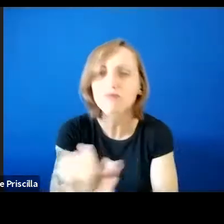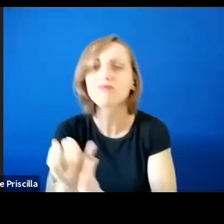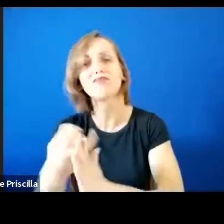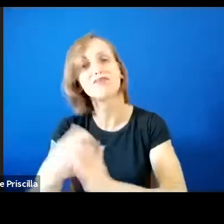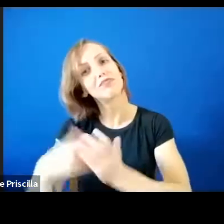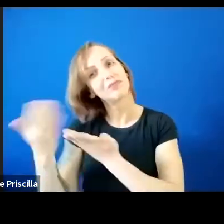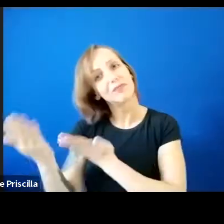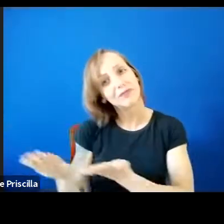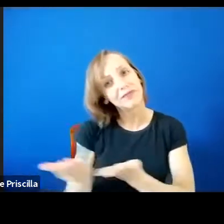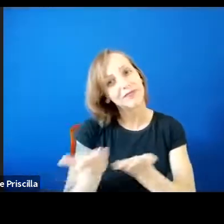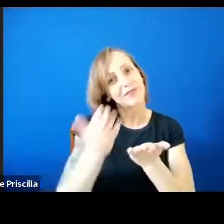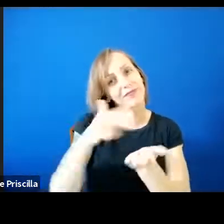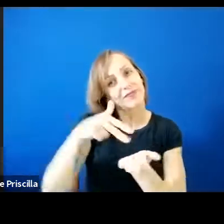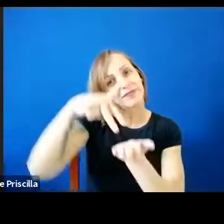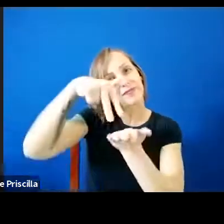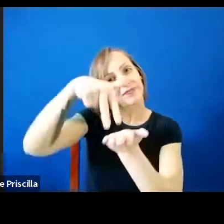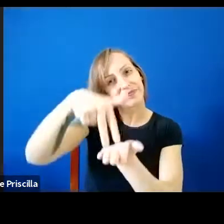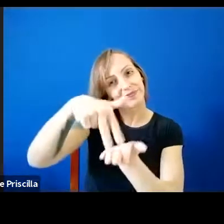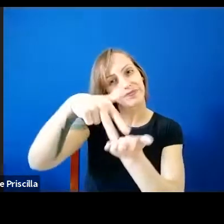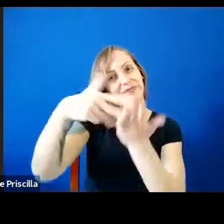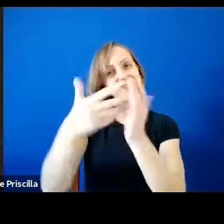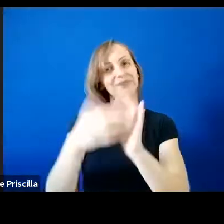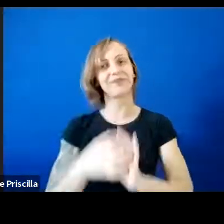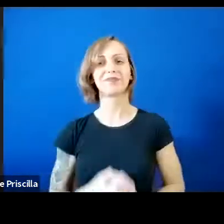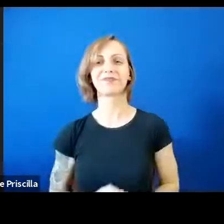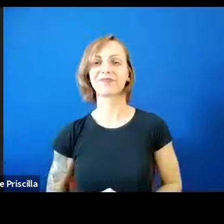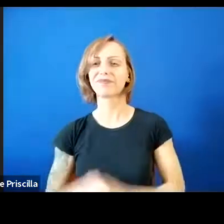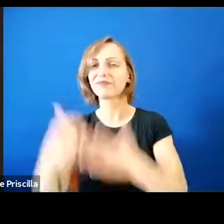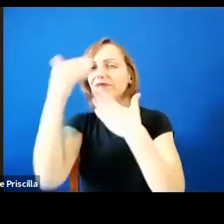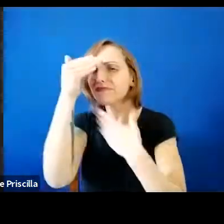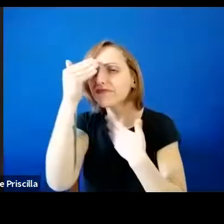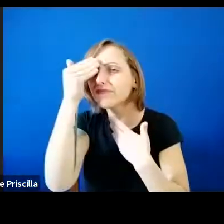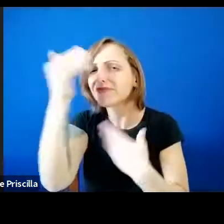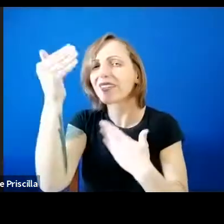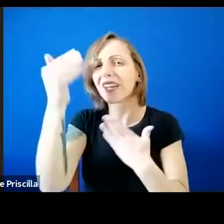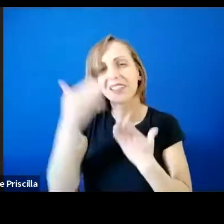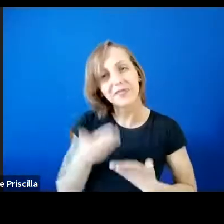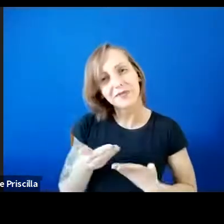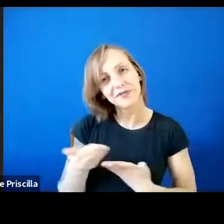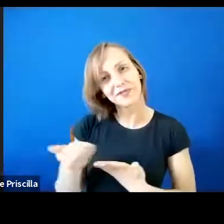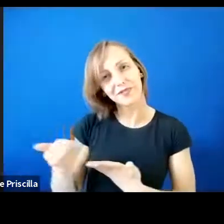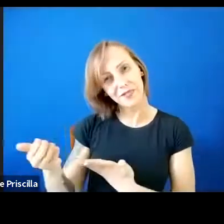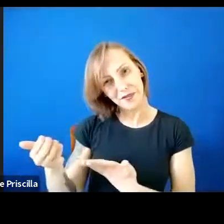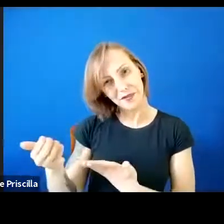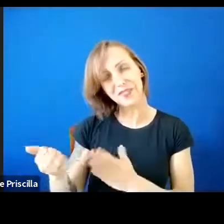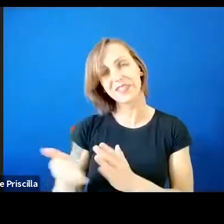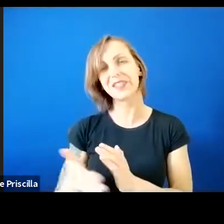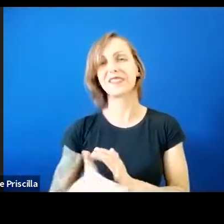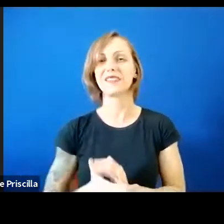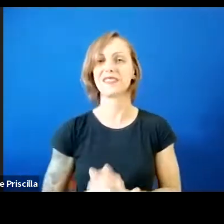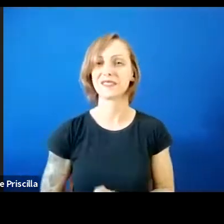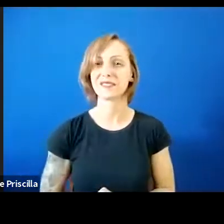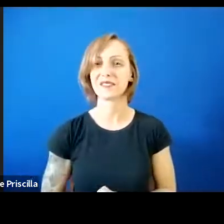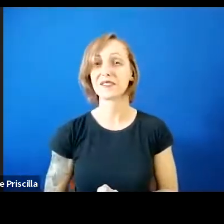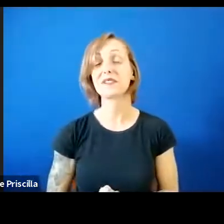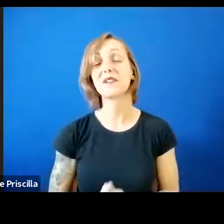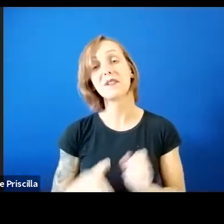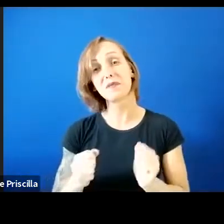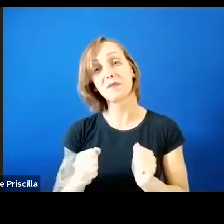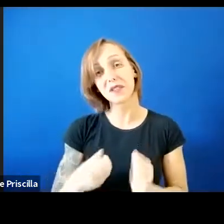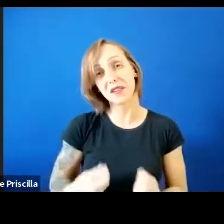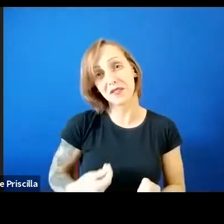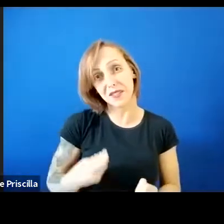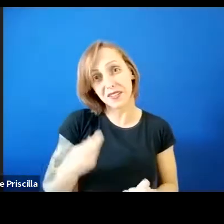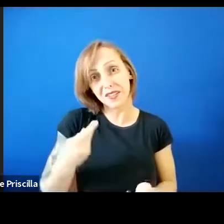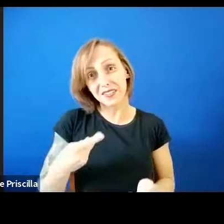Adriane. Obrigada por estar aqui, né, pelo convite, antes de mais nada, de poder estar aqui. Eu vou me